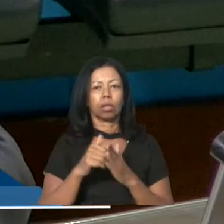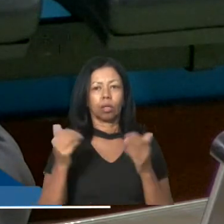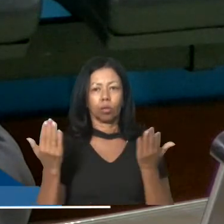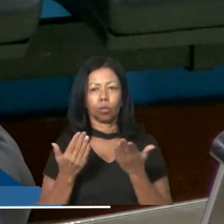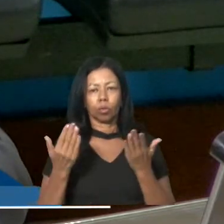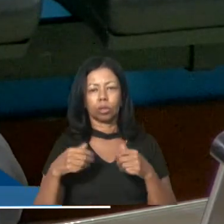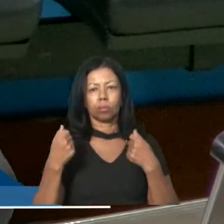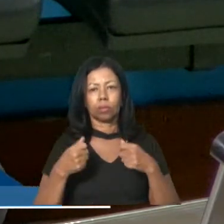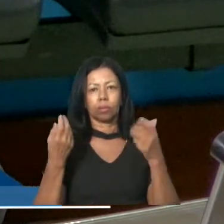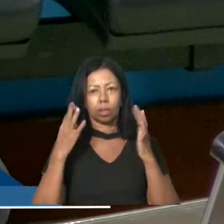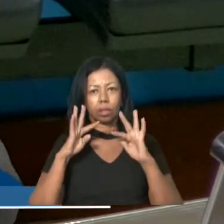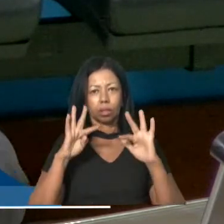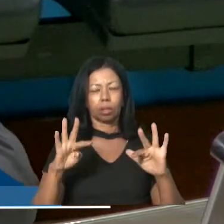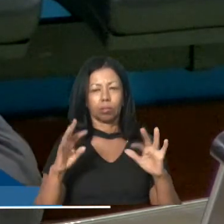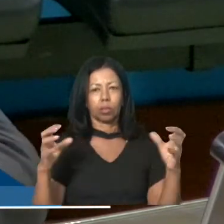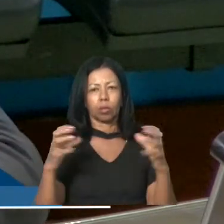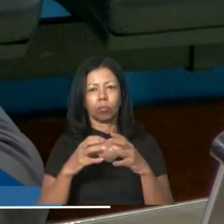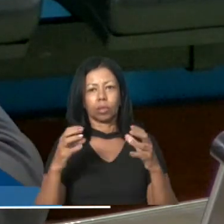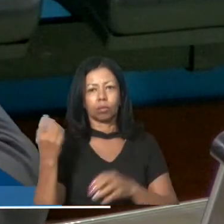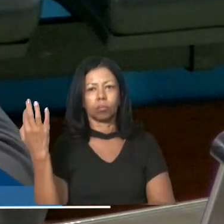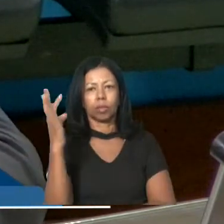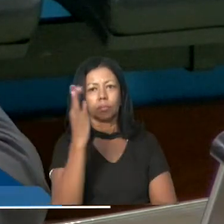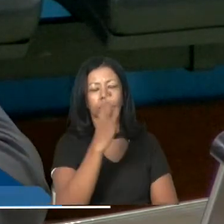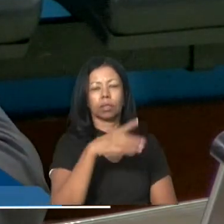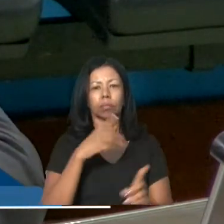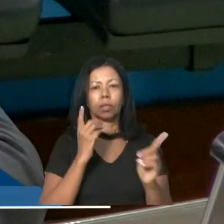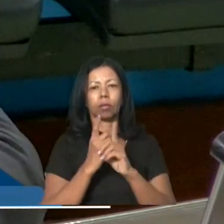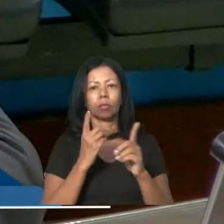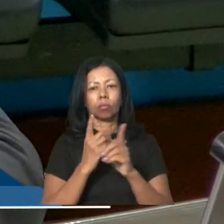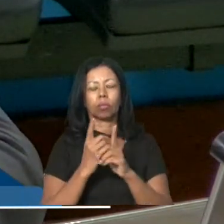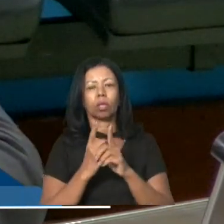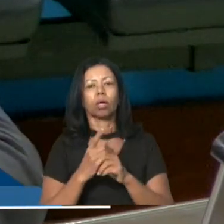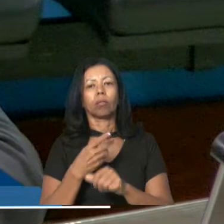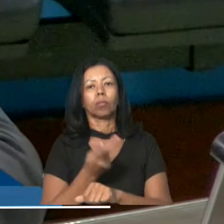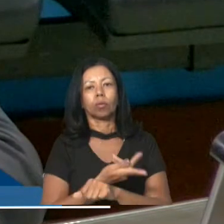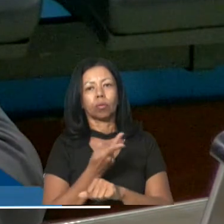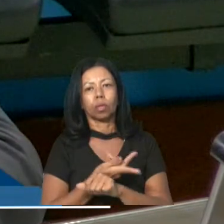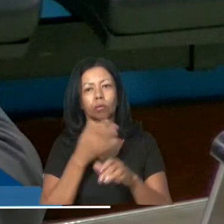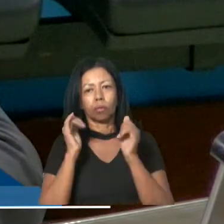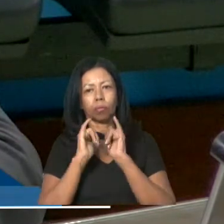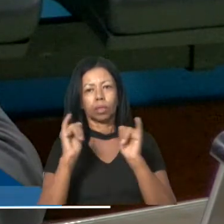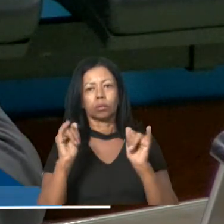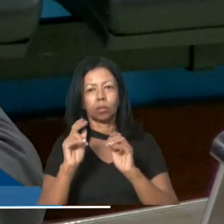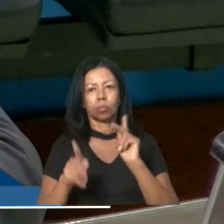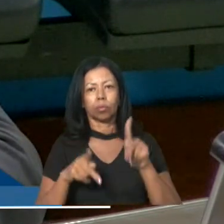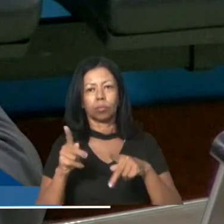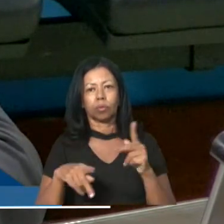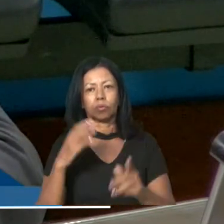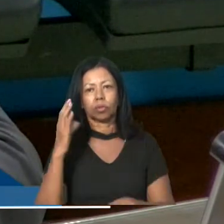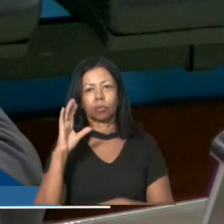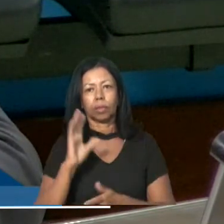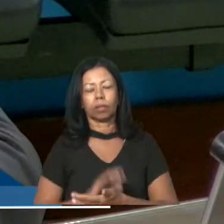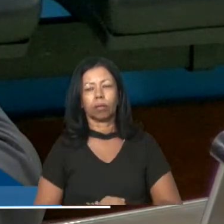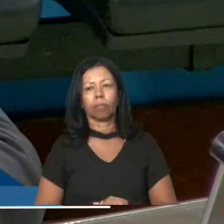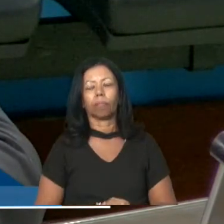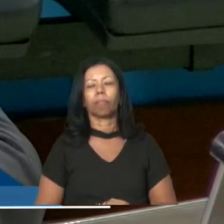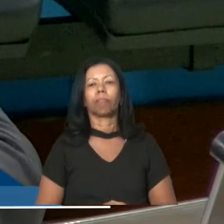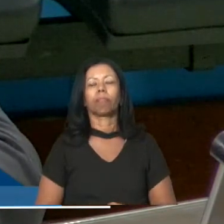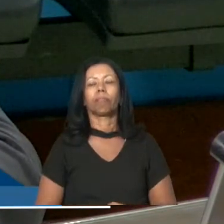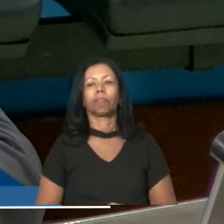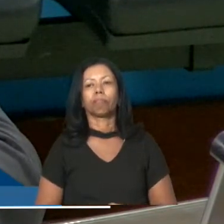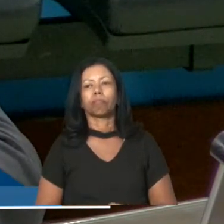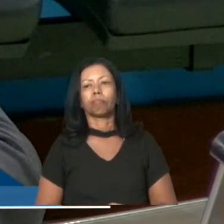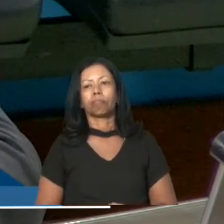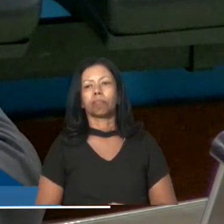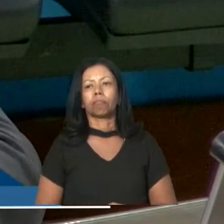ficar atenta, principalmente a Comissão de Meio Ambiente, para buscarmos todas as informações necessárias e trazer a população de Cubatão. Então, gostaria de deixar esse alerta aqui para nós